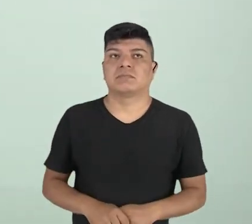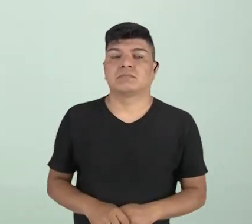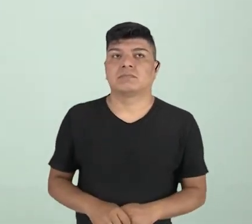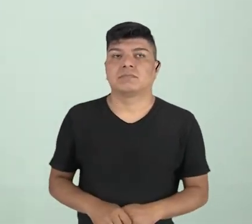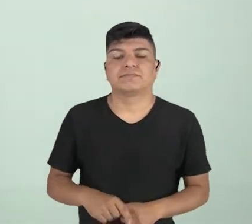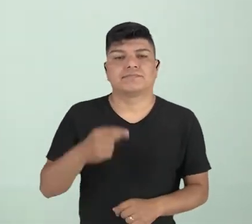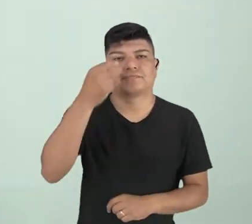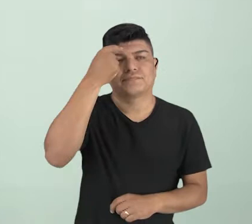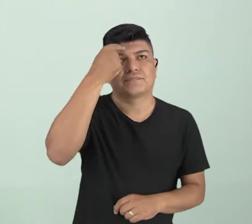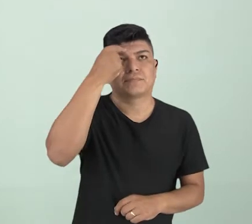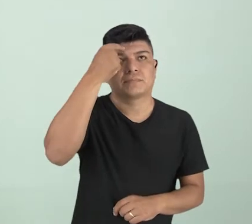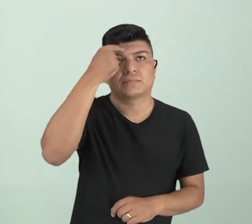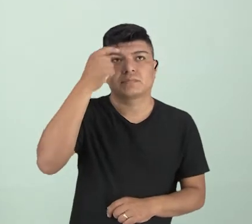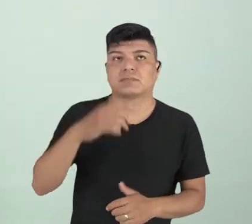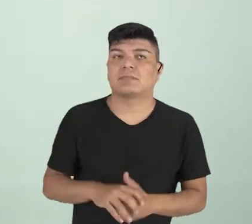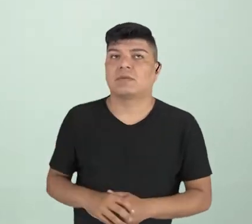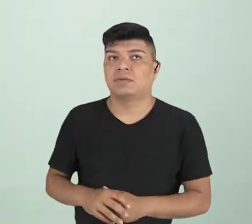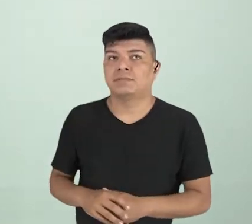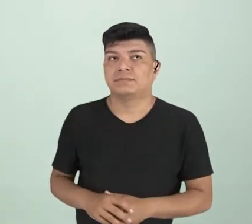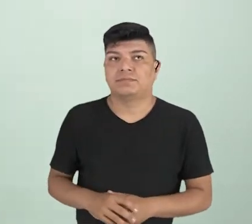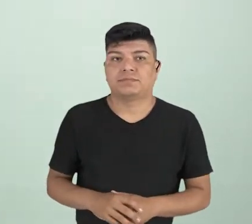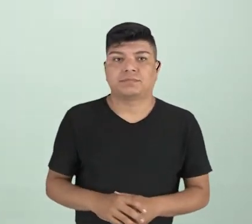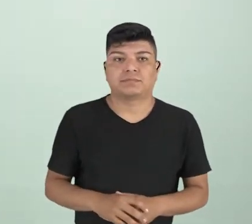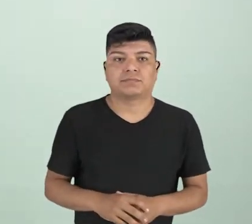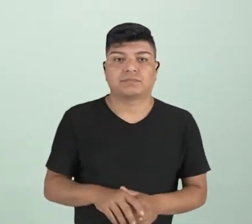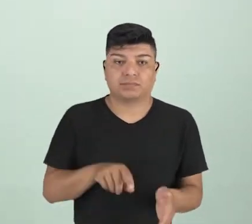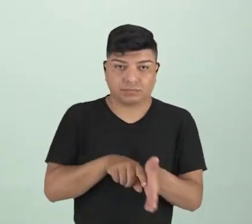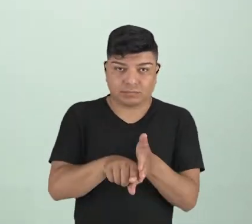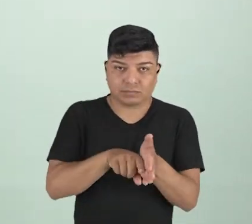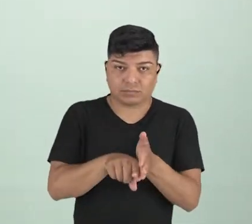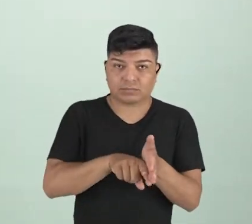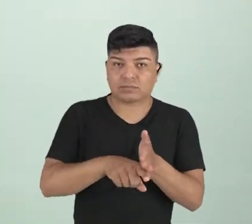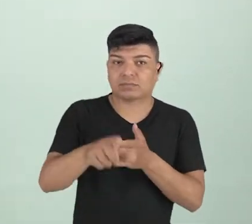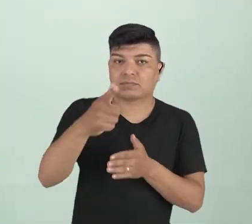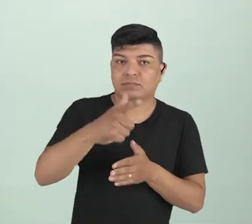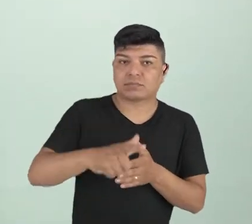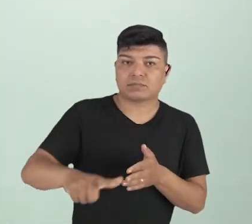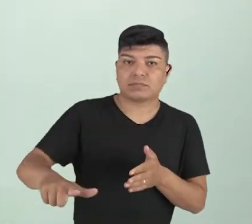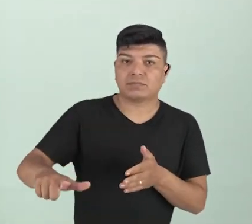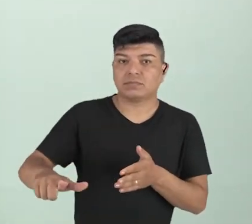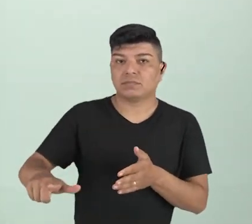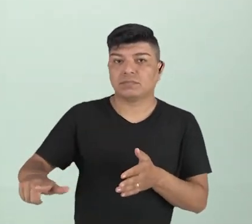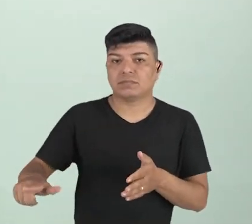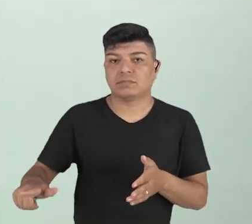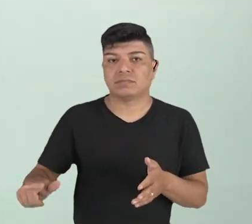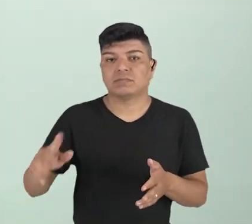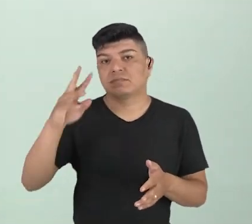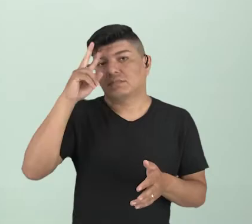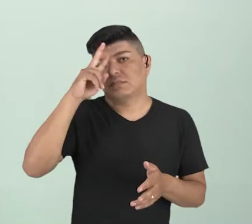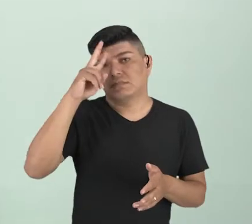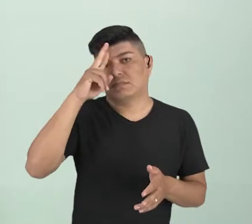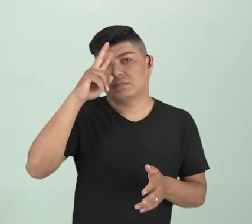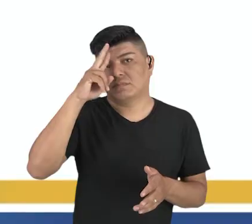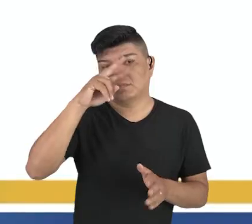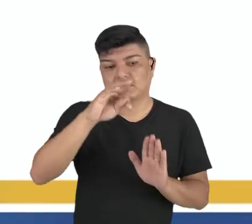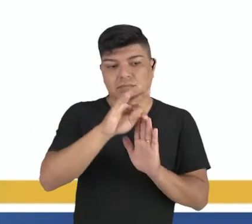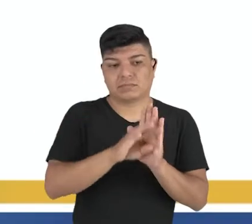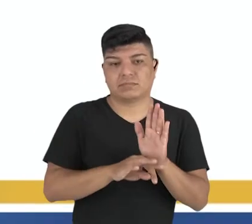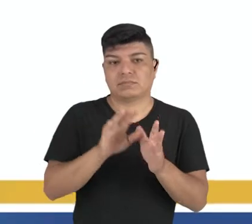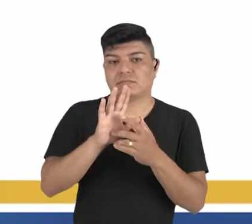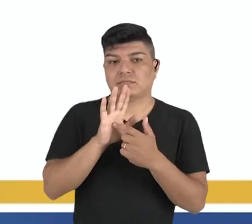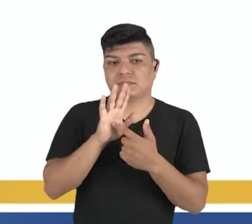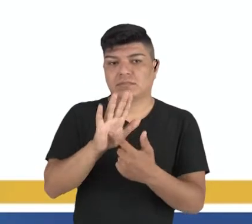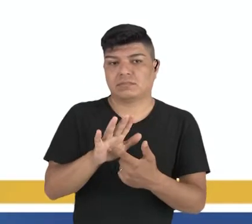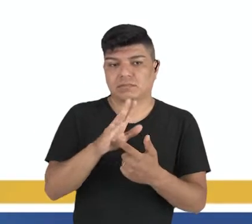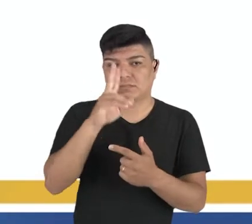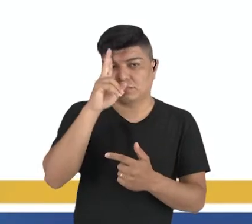gente pensar sobre as questões das pesquisas, novamente nós devemos retomar, lembrar sobre os textos expositivos.